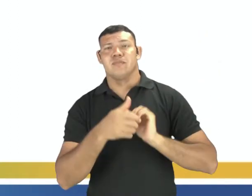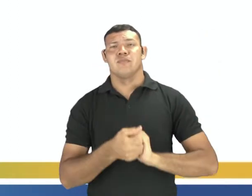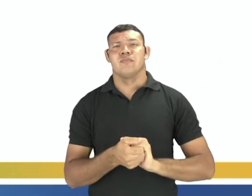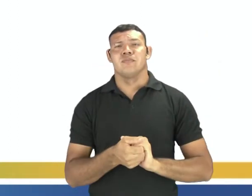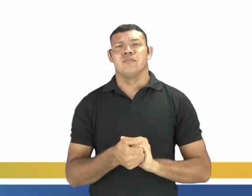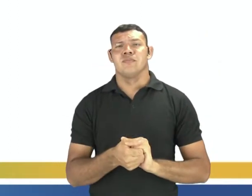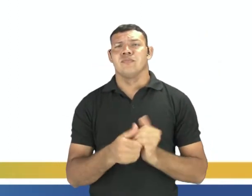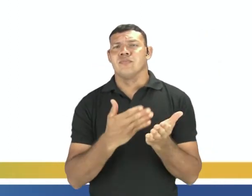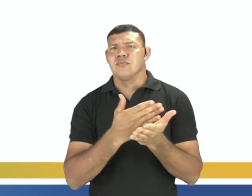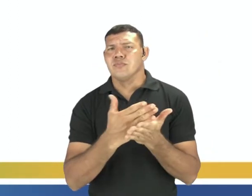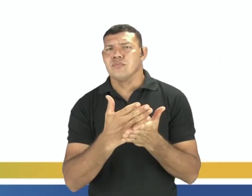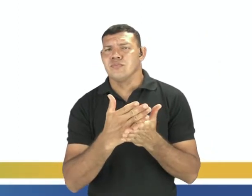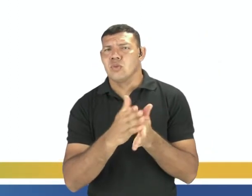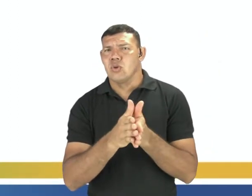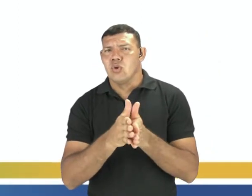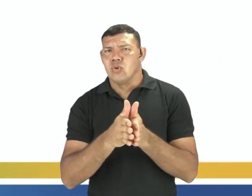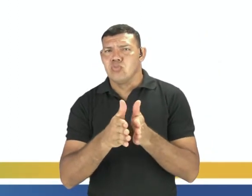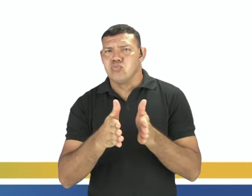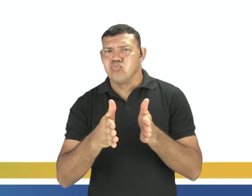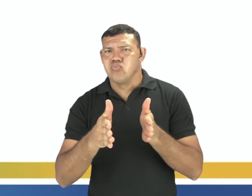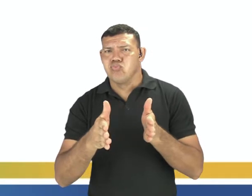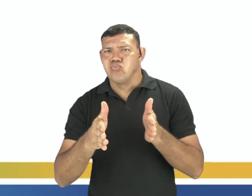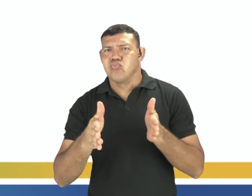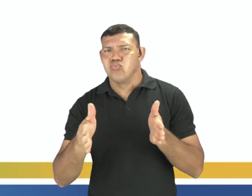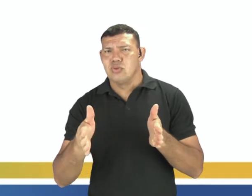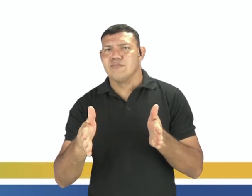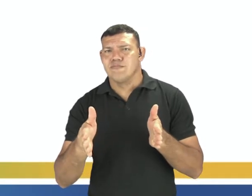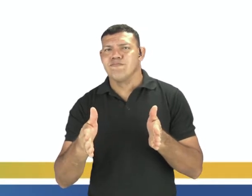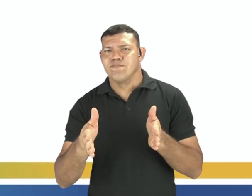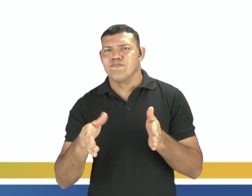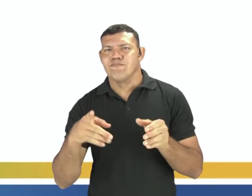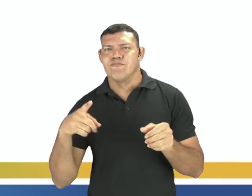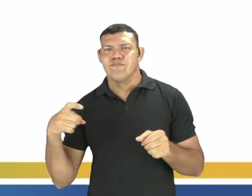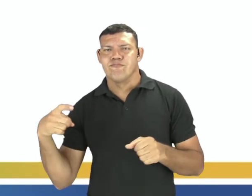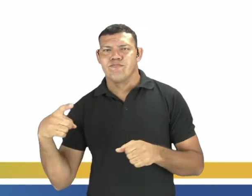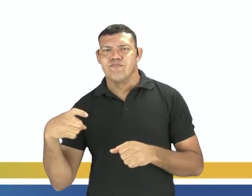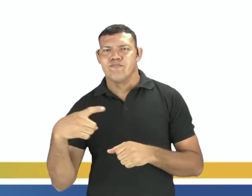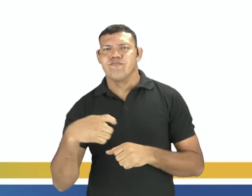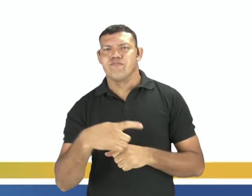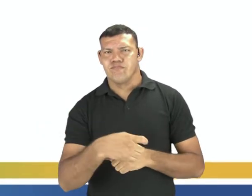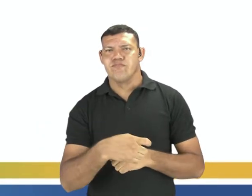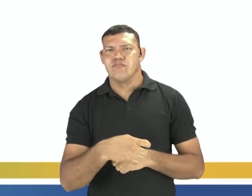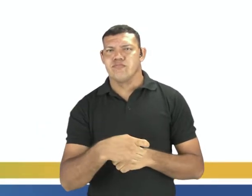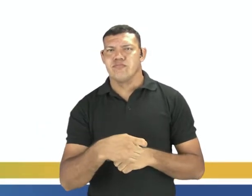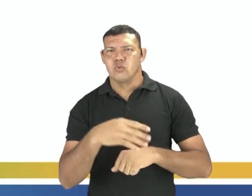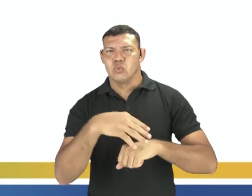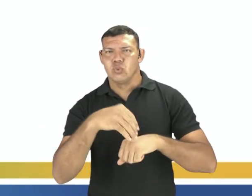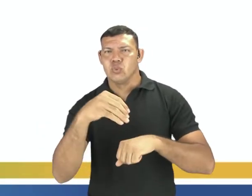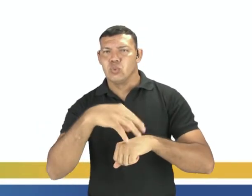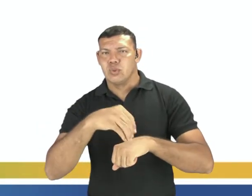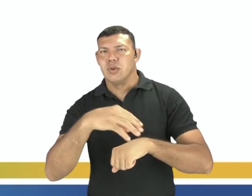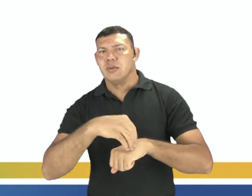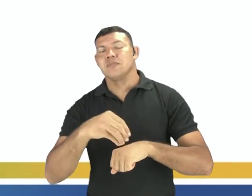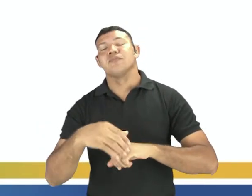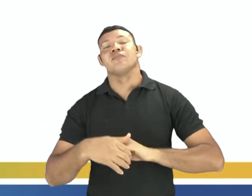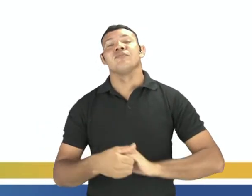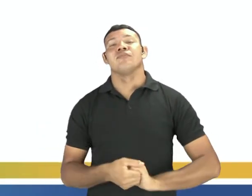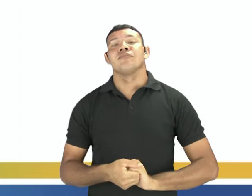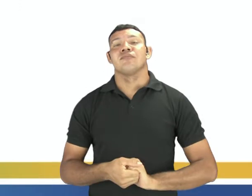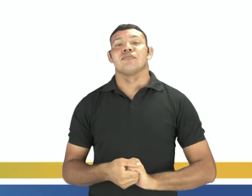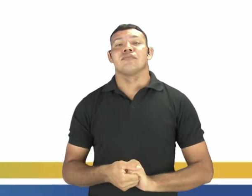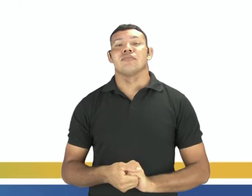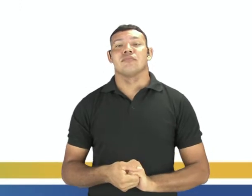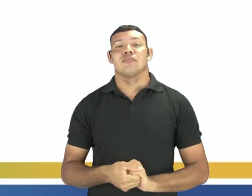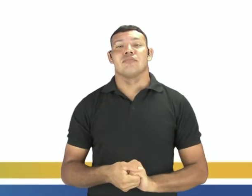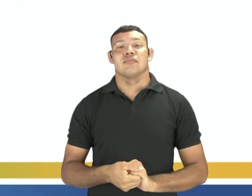eles começam a crescer, começando a produzir o esperma e surgem os pelos púbicos.